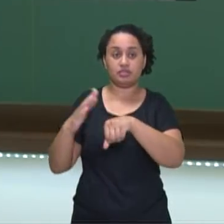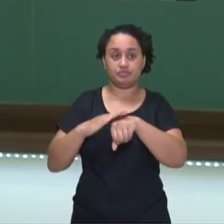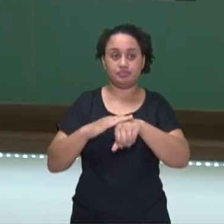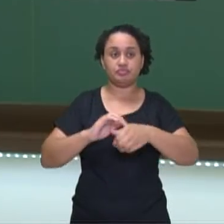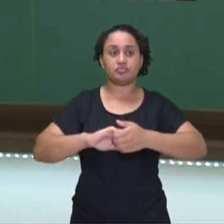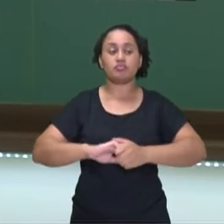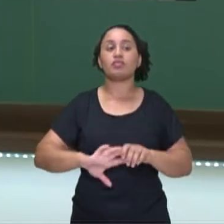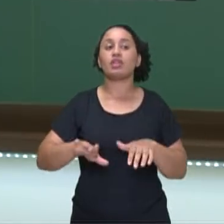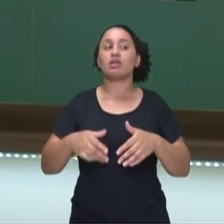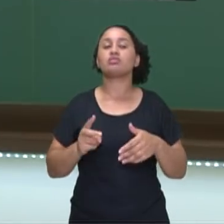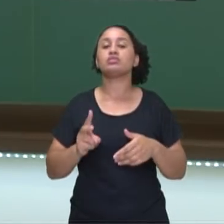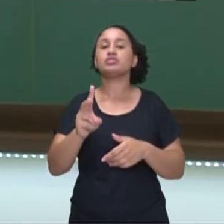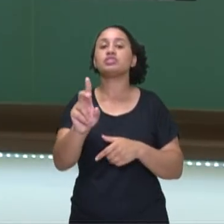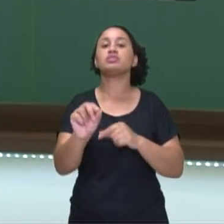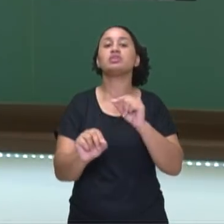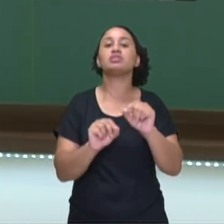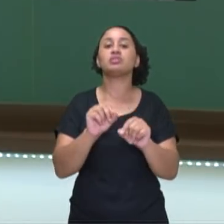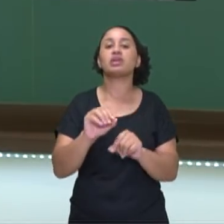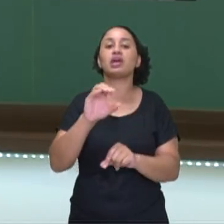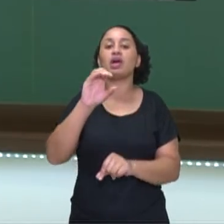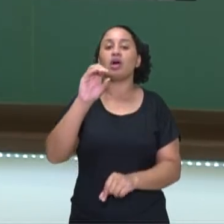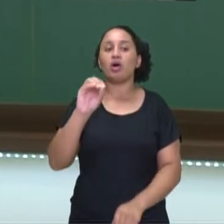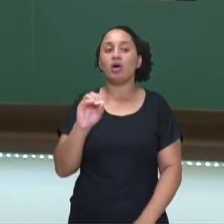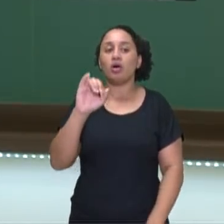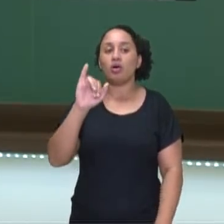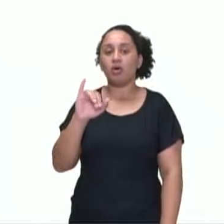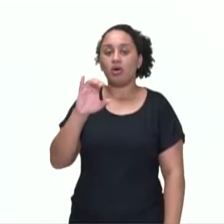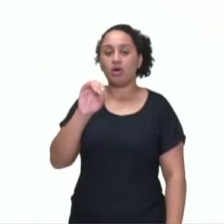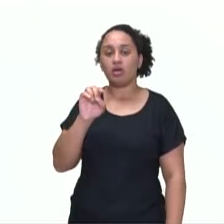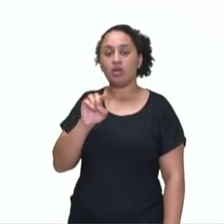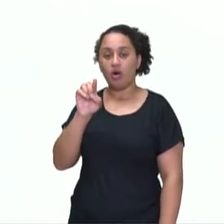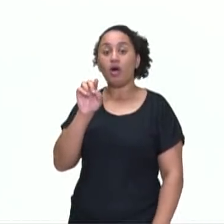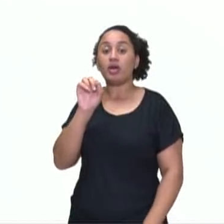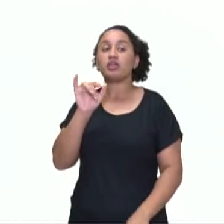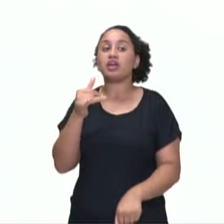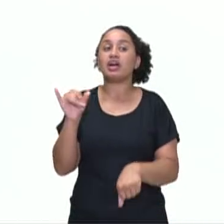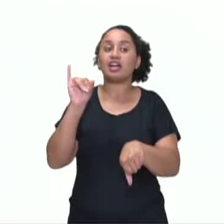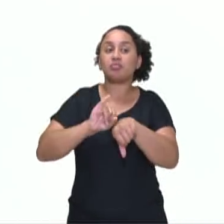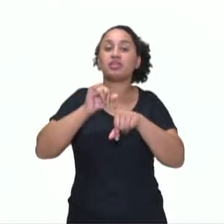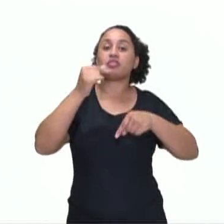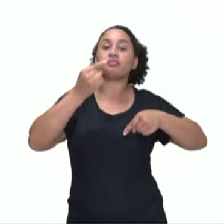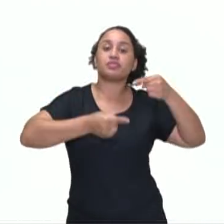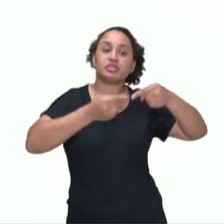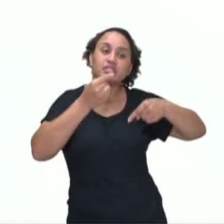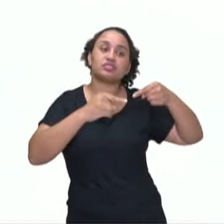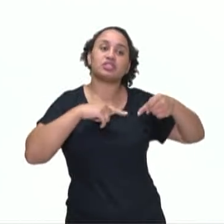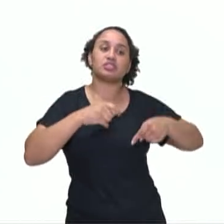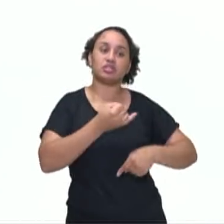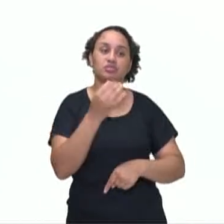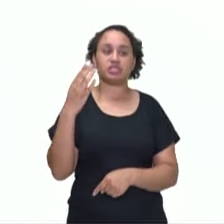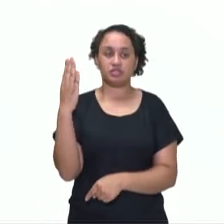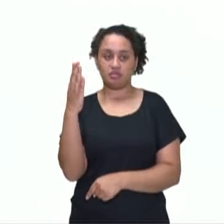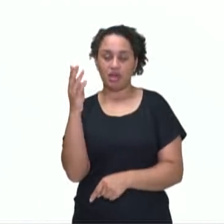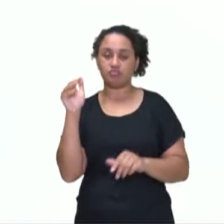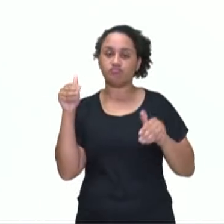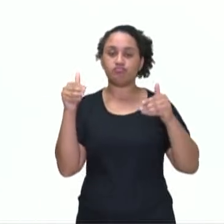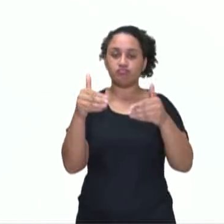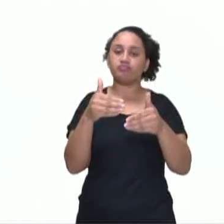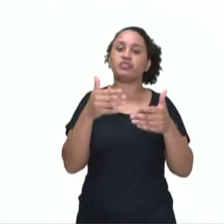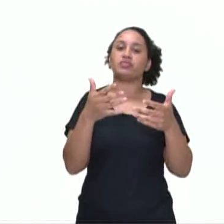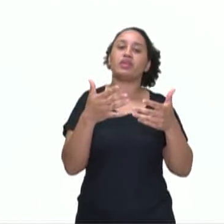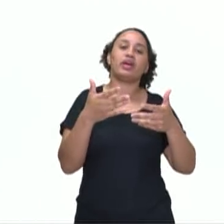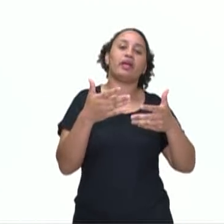é a capital política. Então, a capital política, ela contava com bairros especializados em